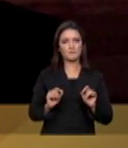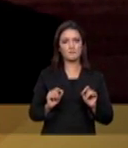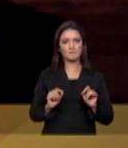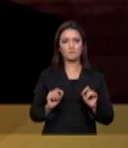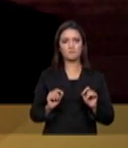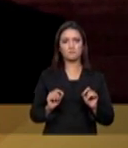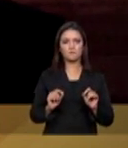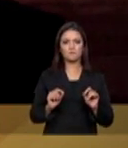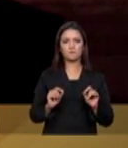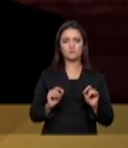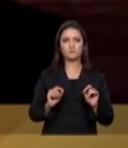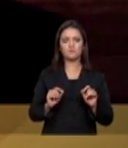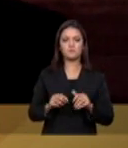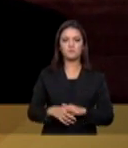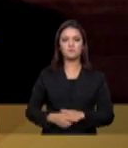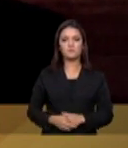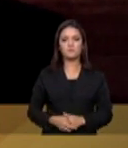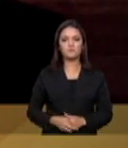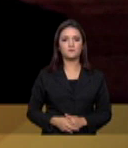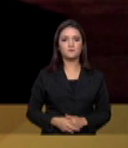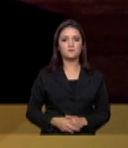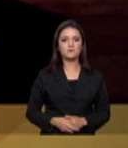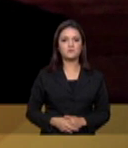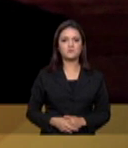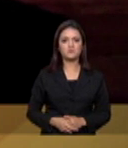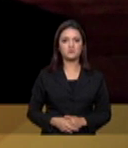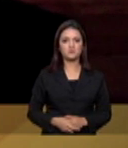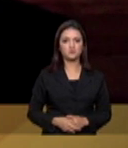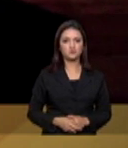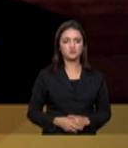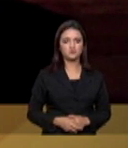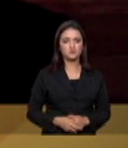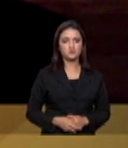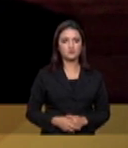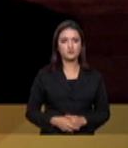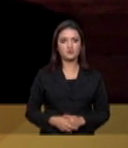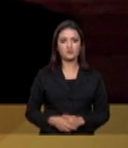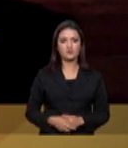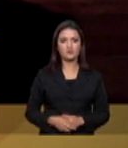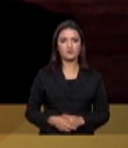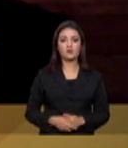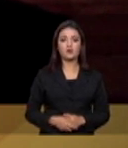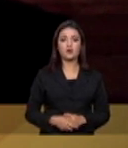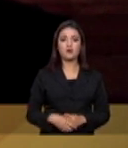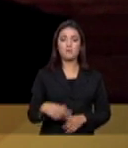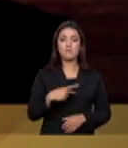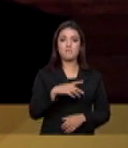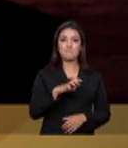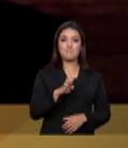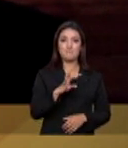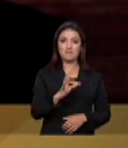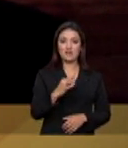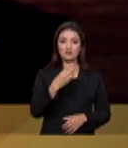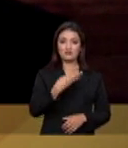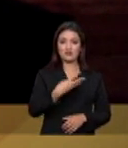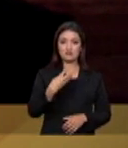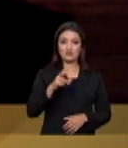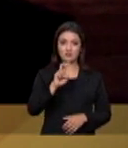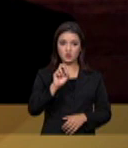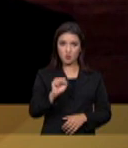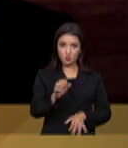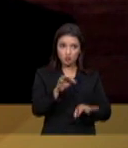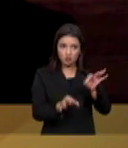maneira de interrogação de antes do julgamento da Pet 33 boi